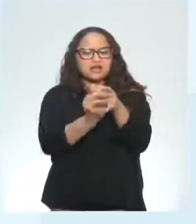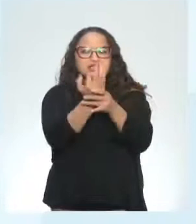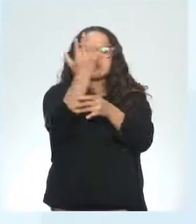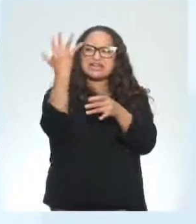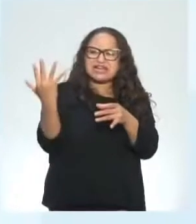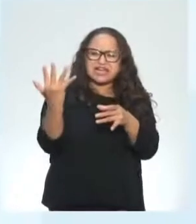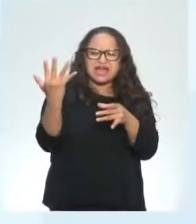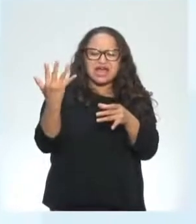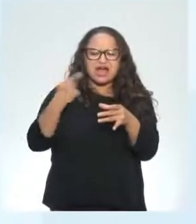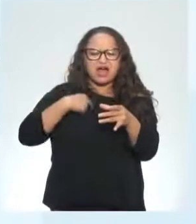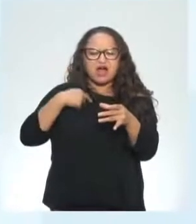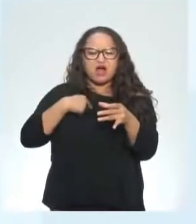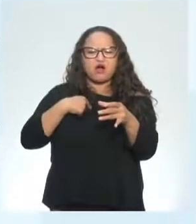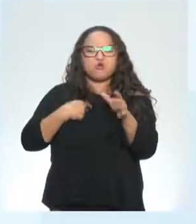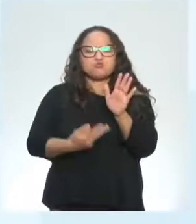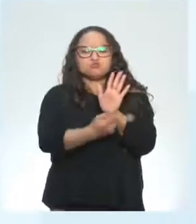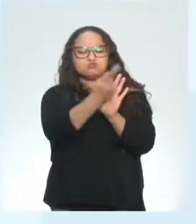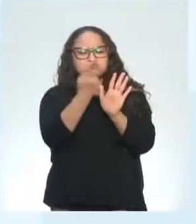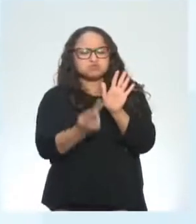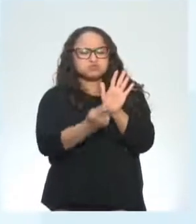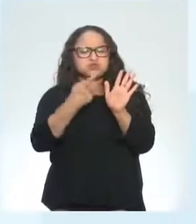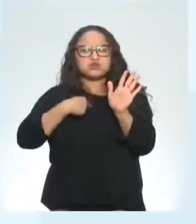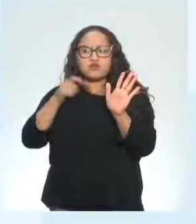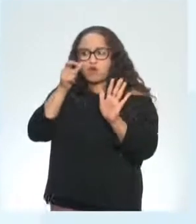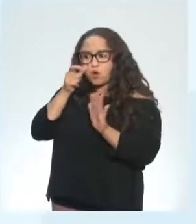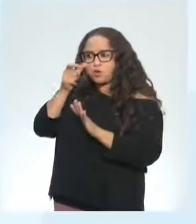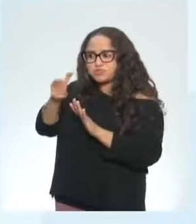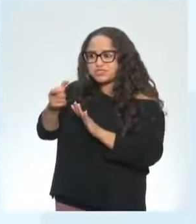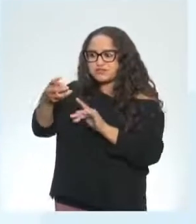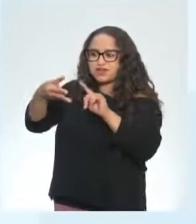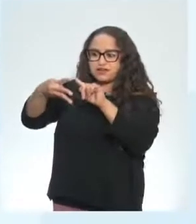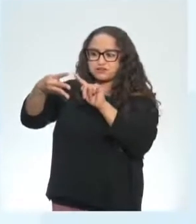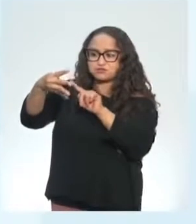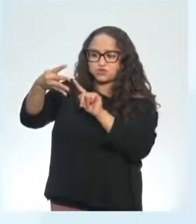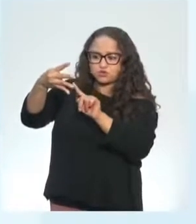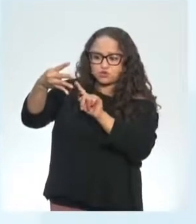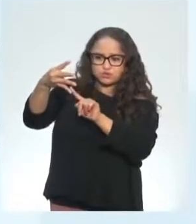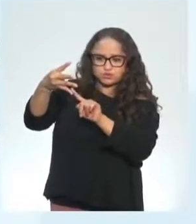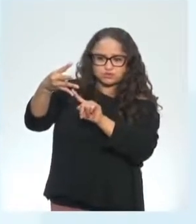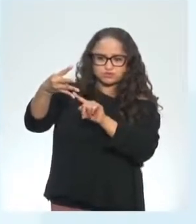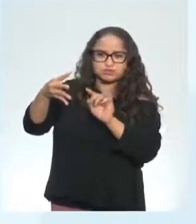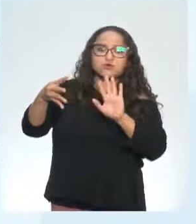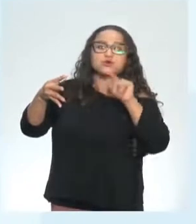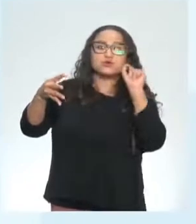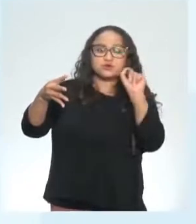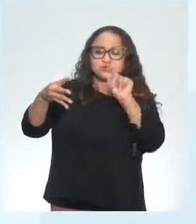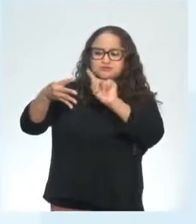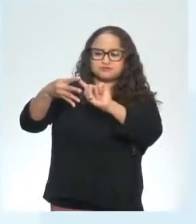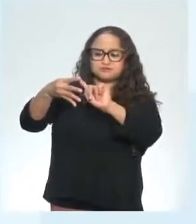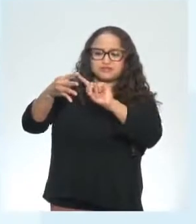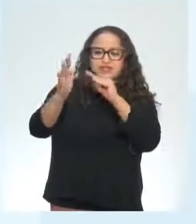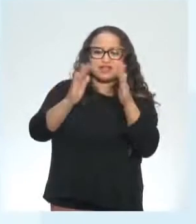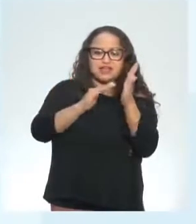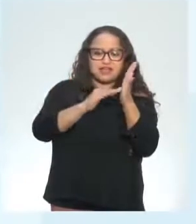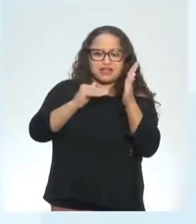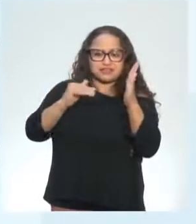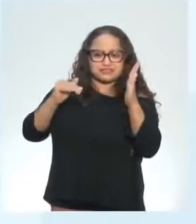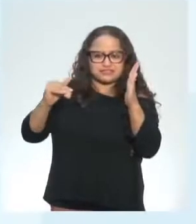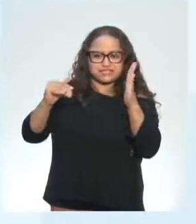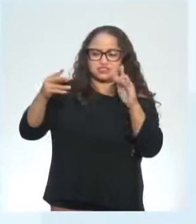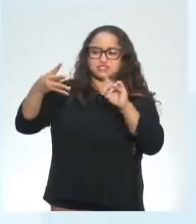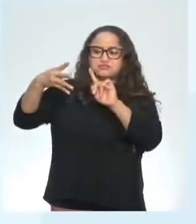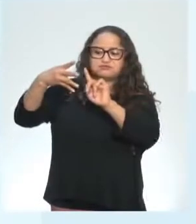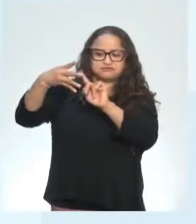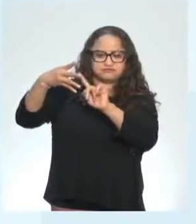eu vou compor algo, eu vou observar 4 dimensões distintas. Elas são a dimensão estética, né?